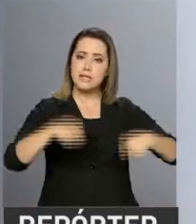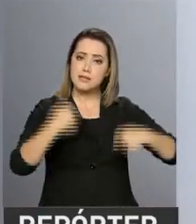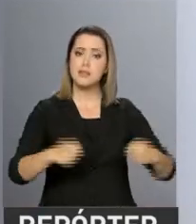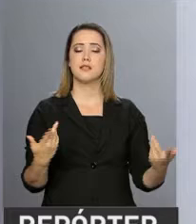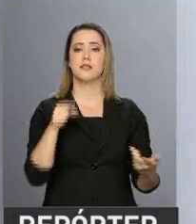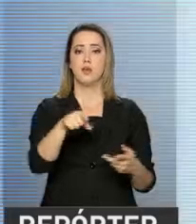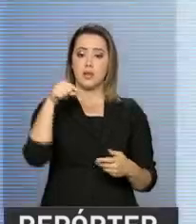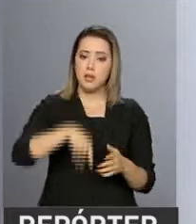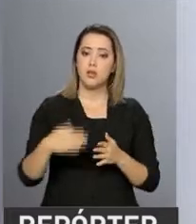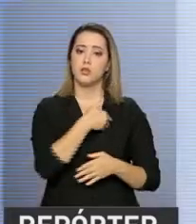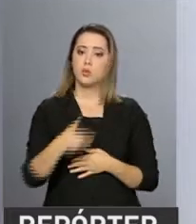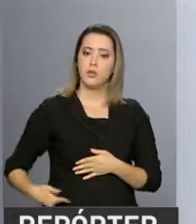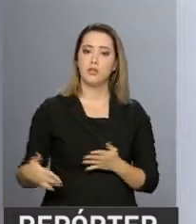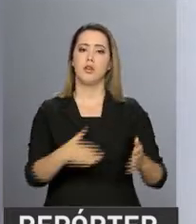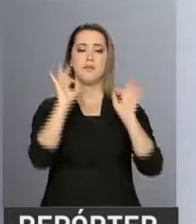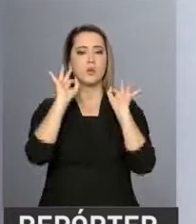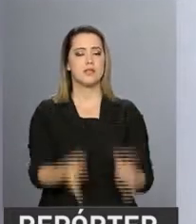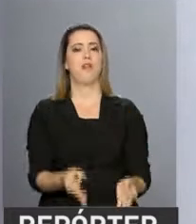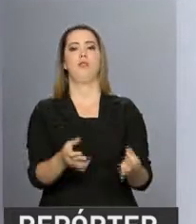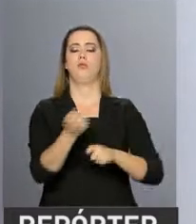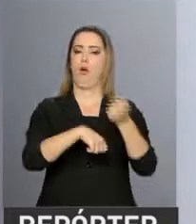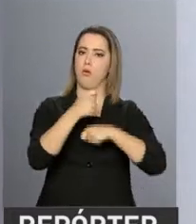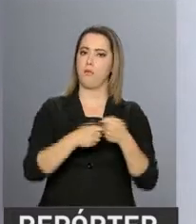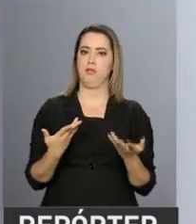que botou a economia nos trilhos.